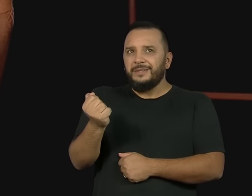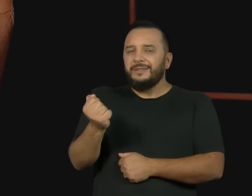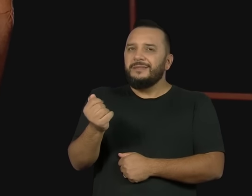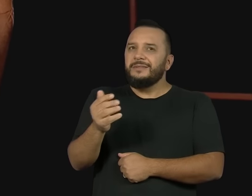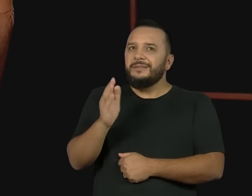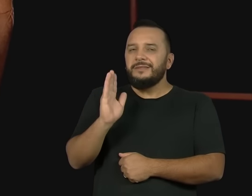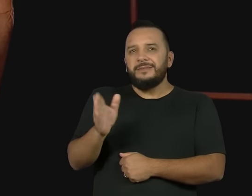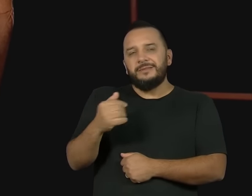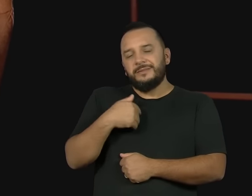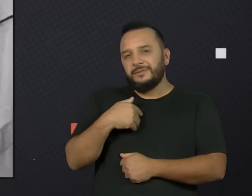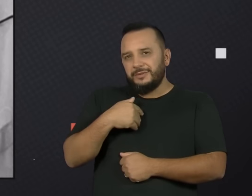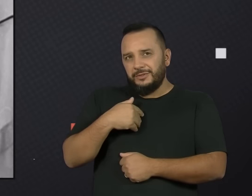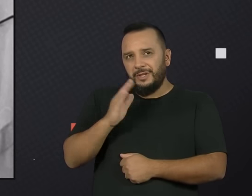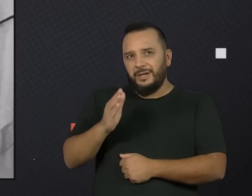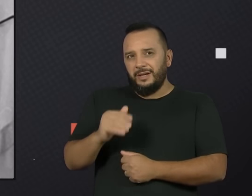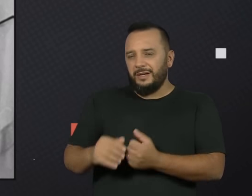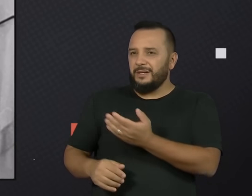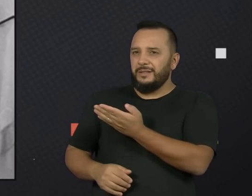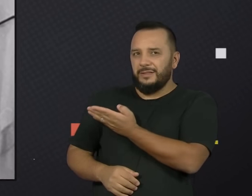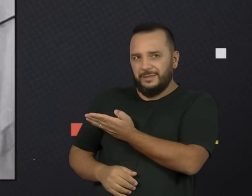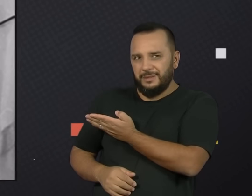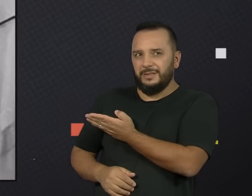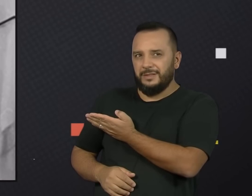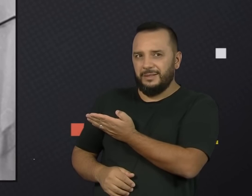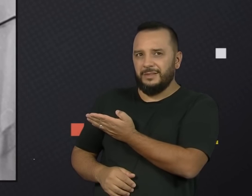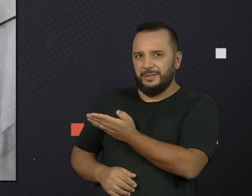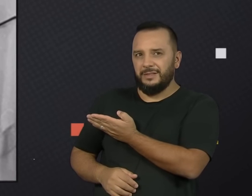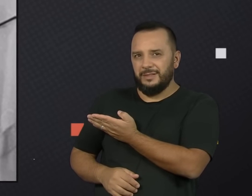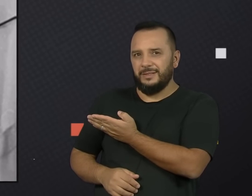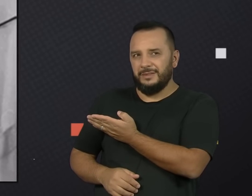Besançon Lage, que era a mulher do Lage.